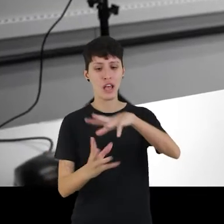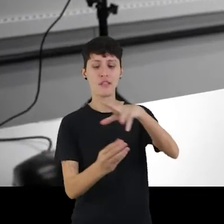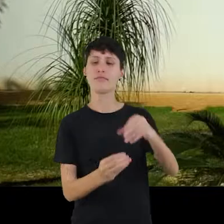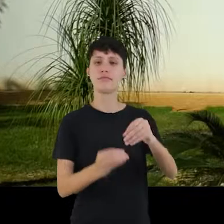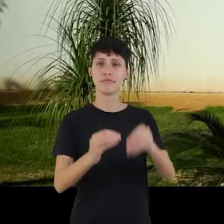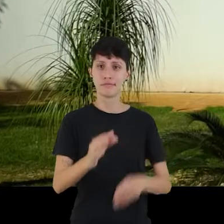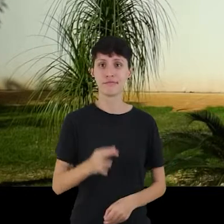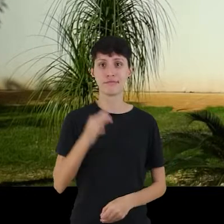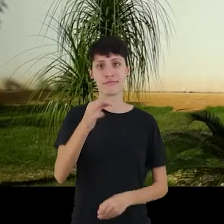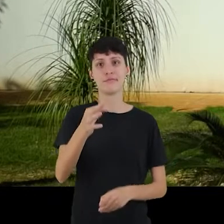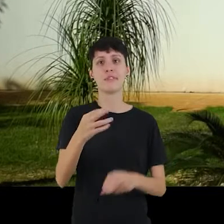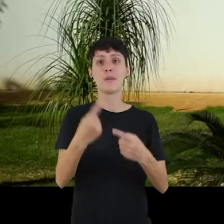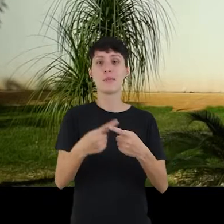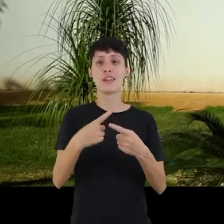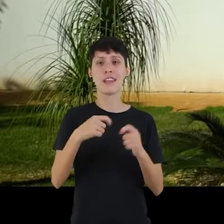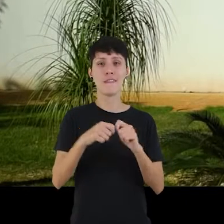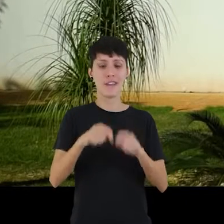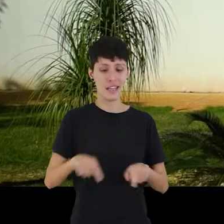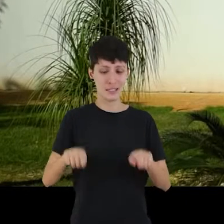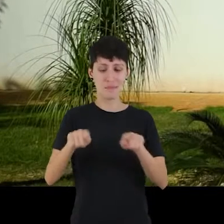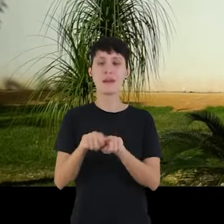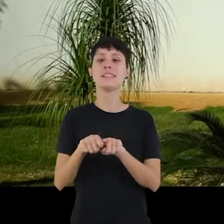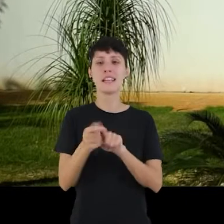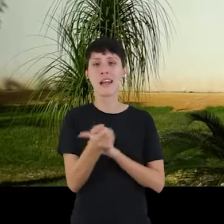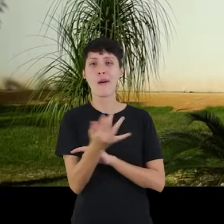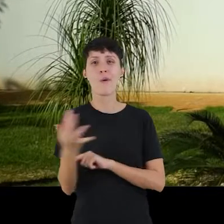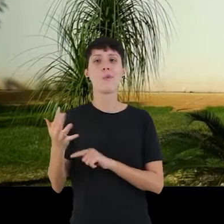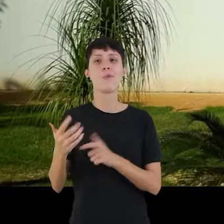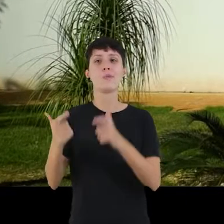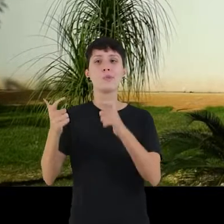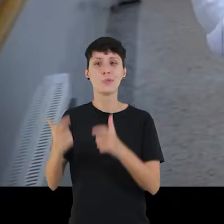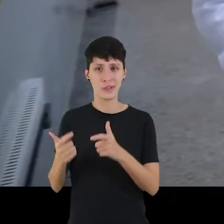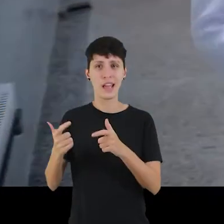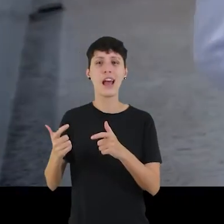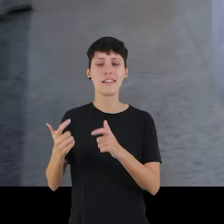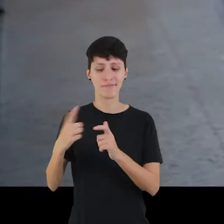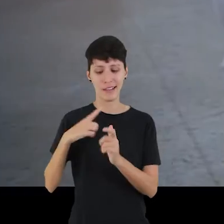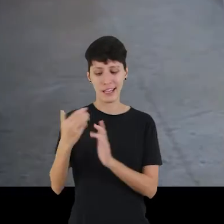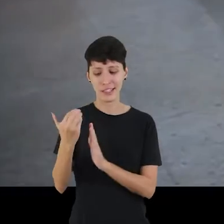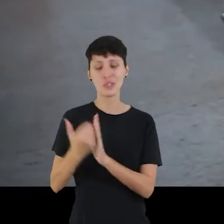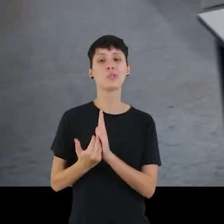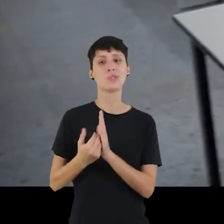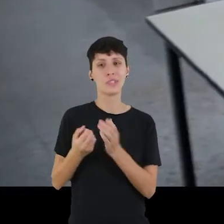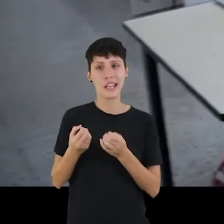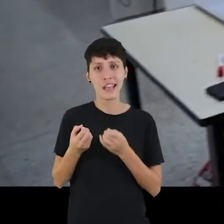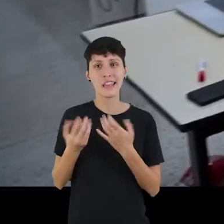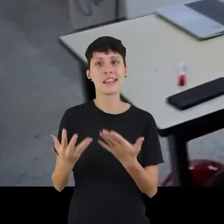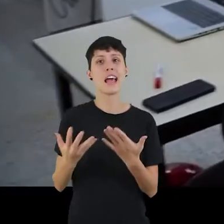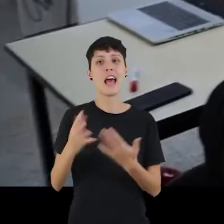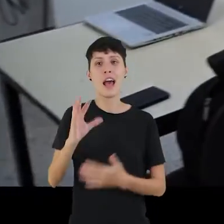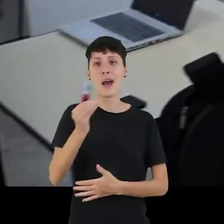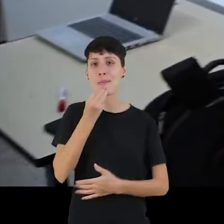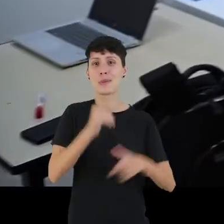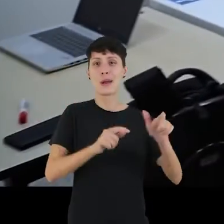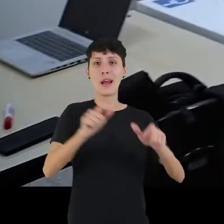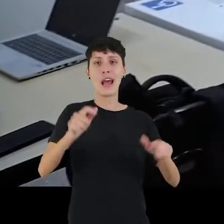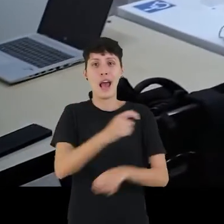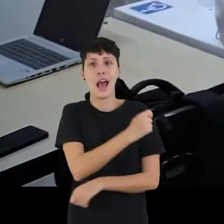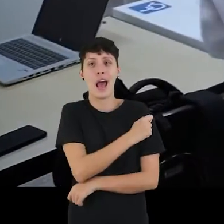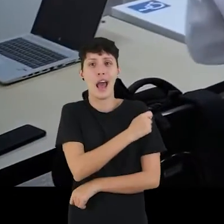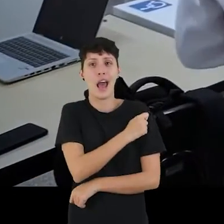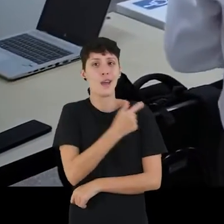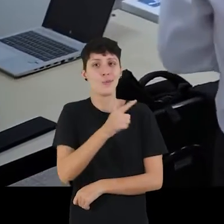formação, de forma gratuita, em parceria com as instituições de ensino, permite os estudantes, muitas vezes sem